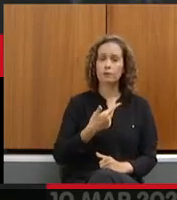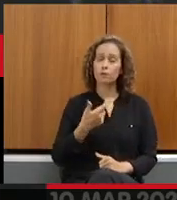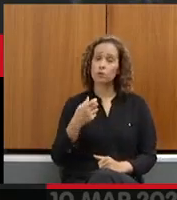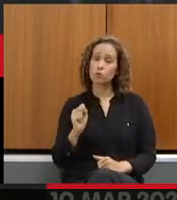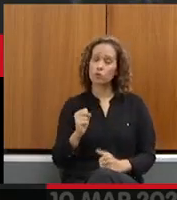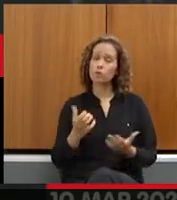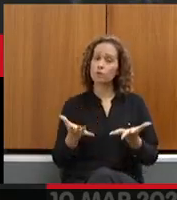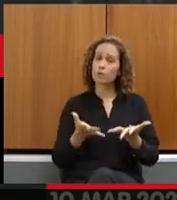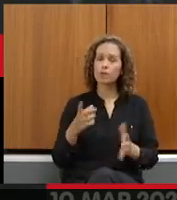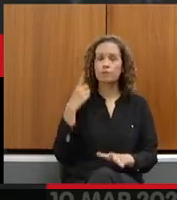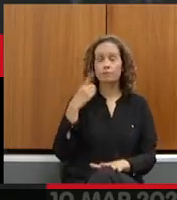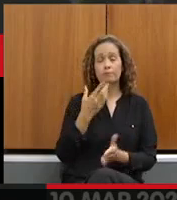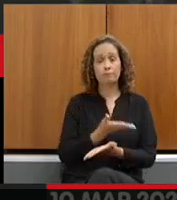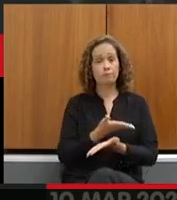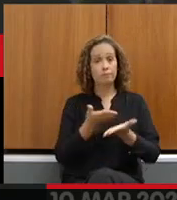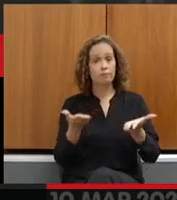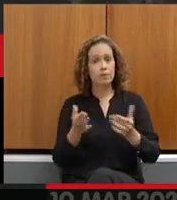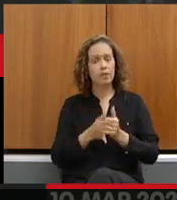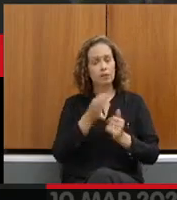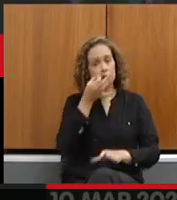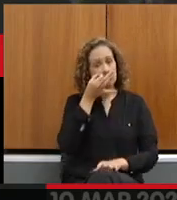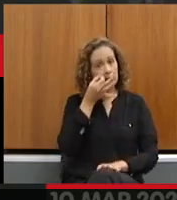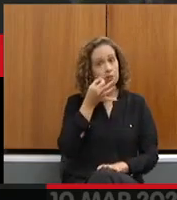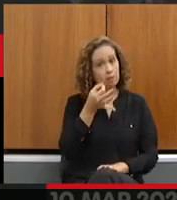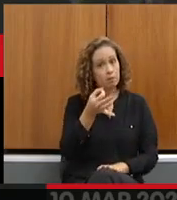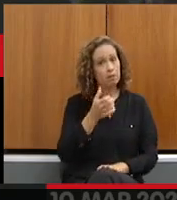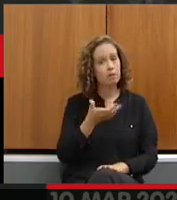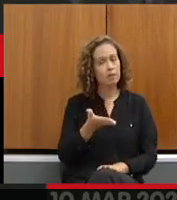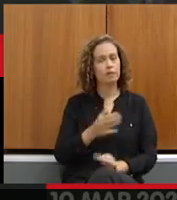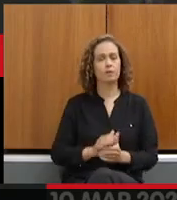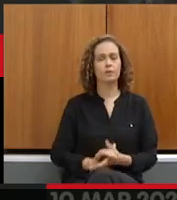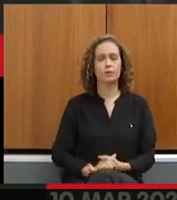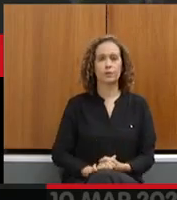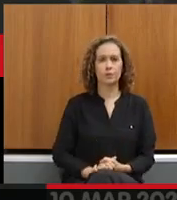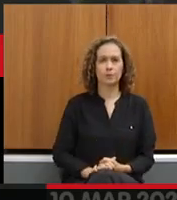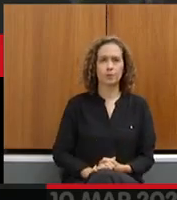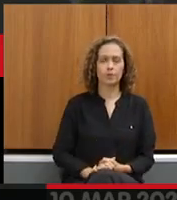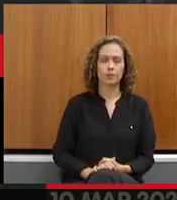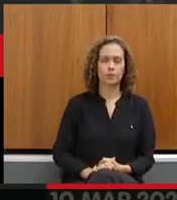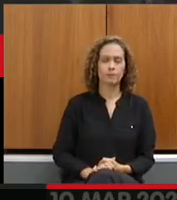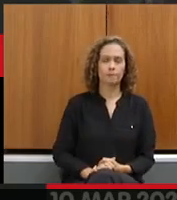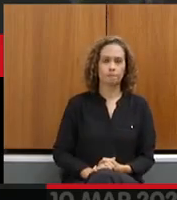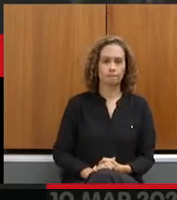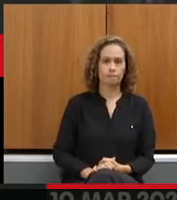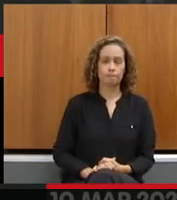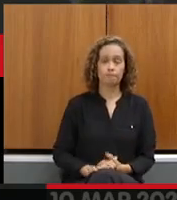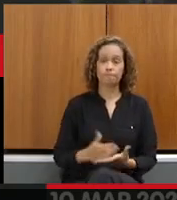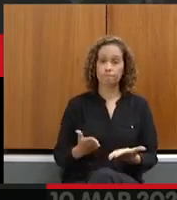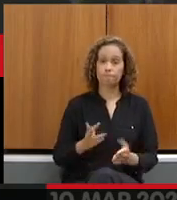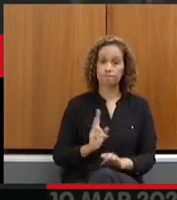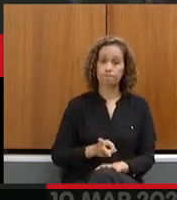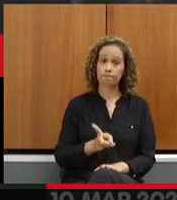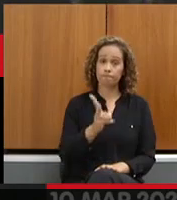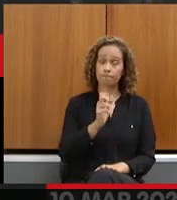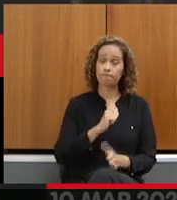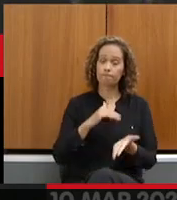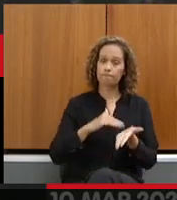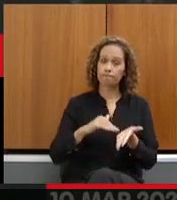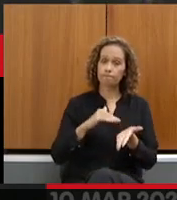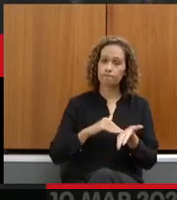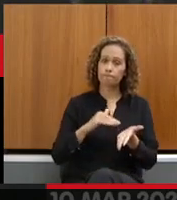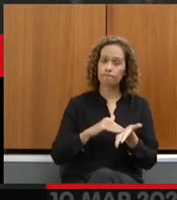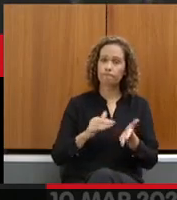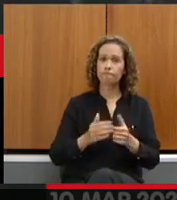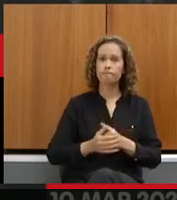pedir aos deputados e deputadas se atentassem a isso é bom Seguindo aqui secretário